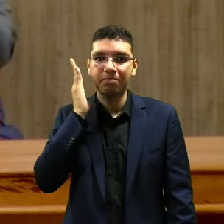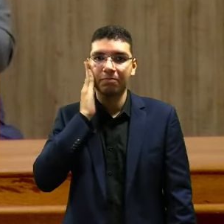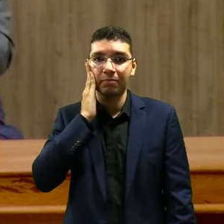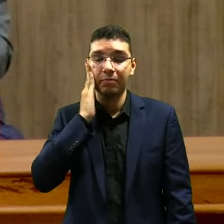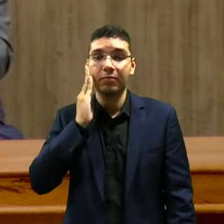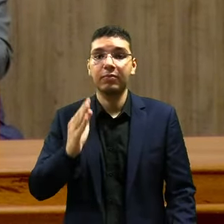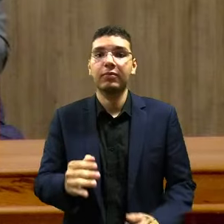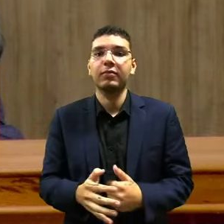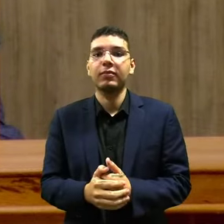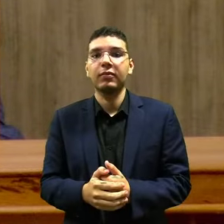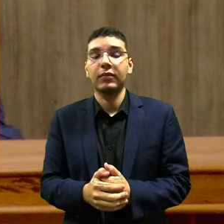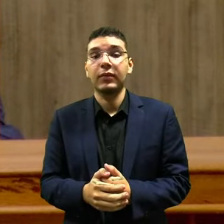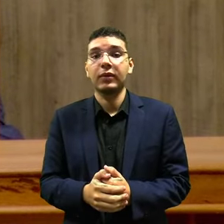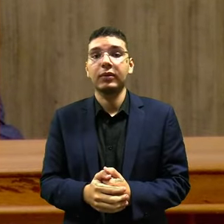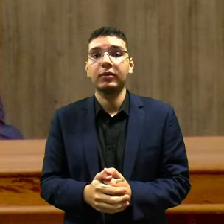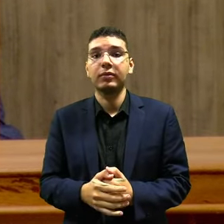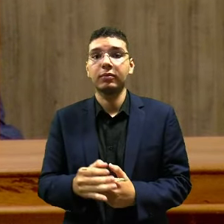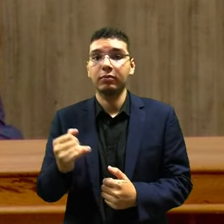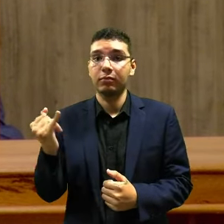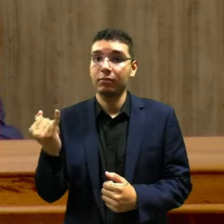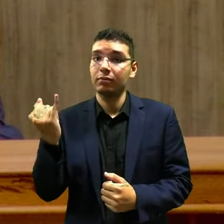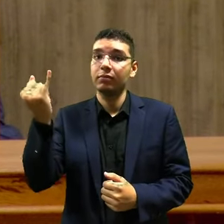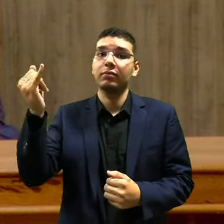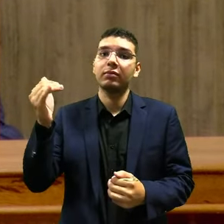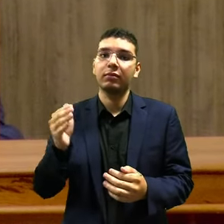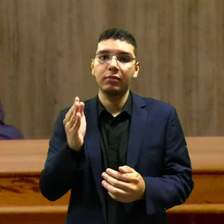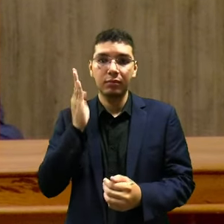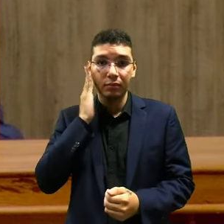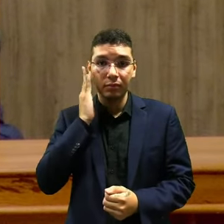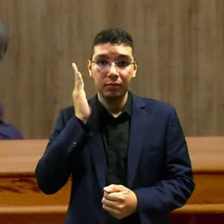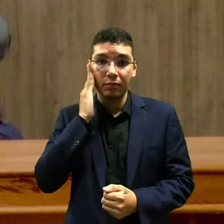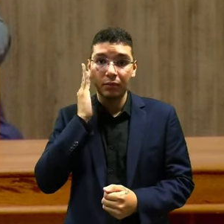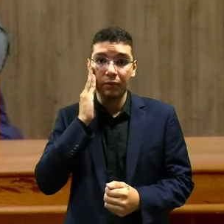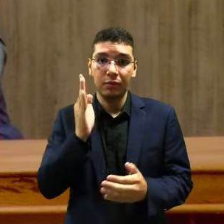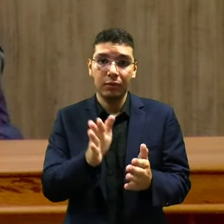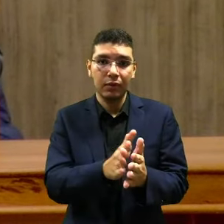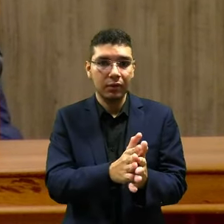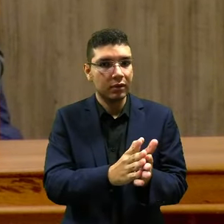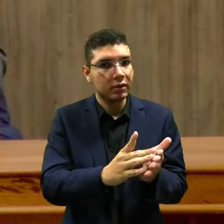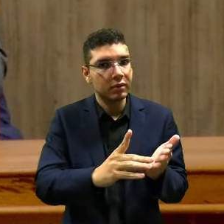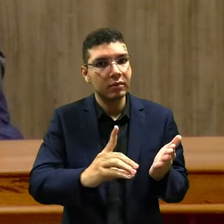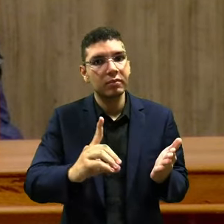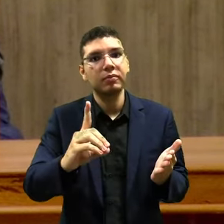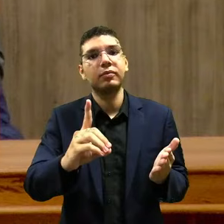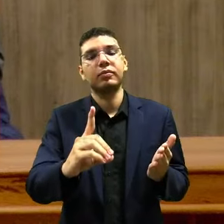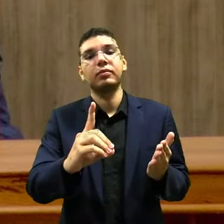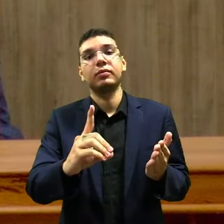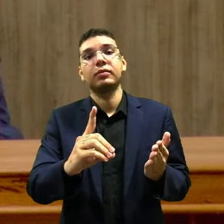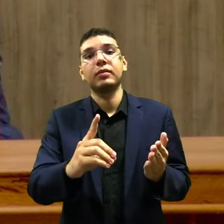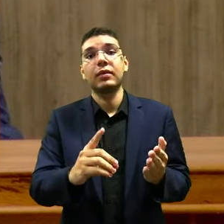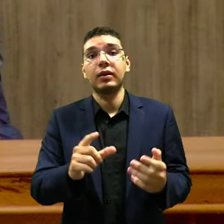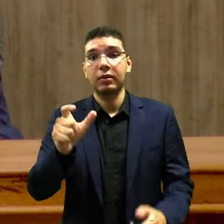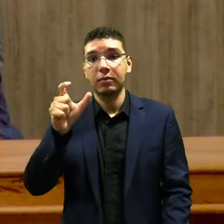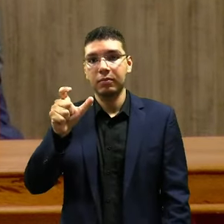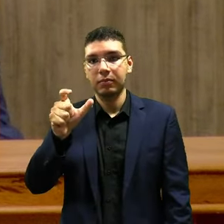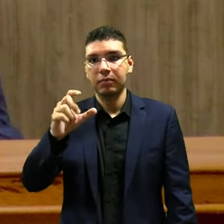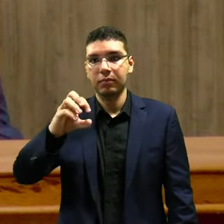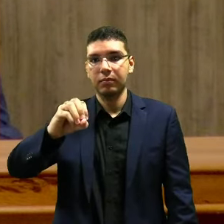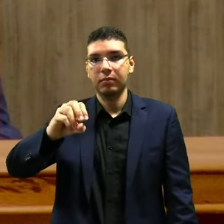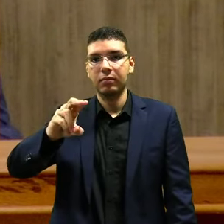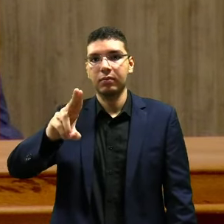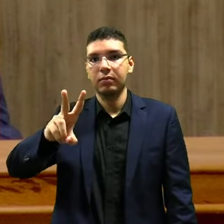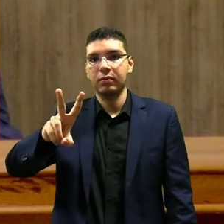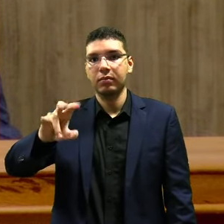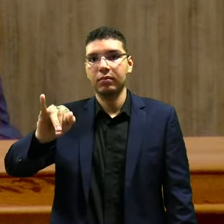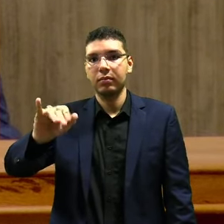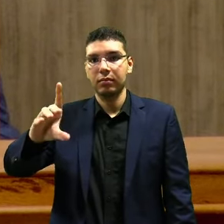importância de entender então a palavra ouvido que aparece aí no texto